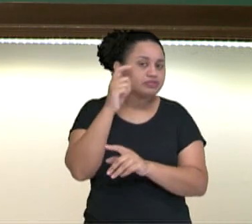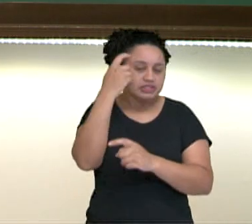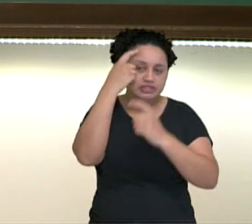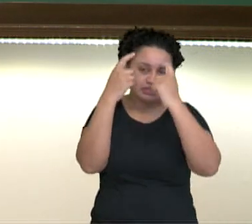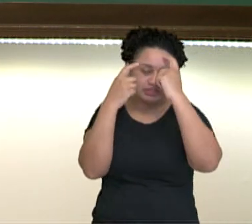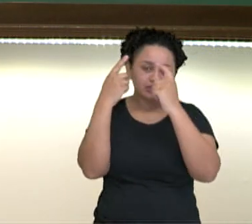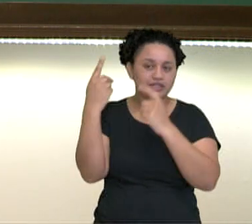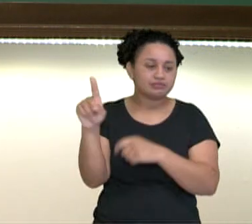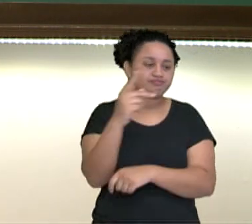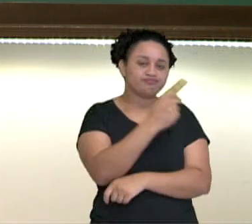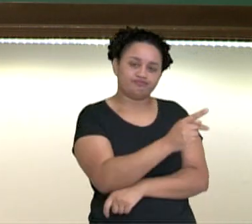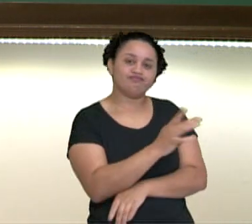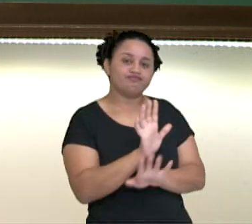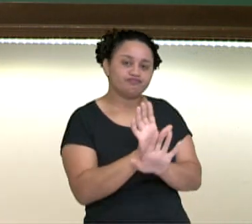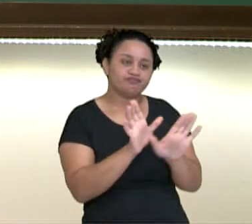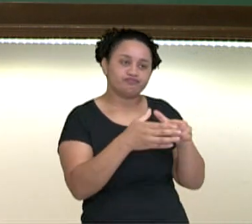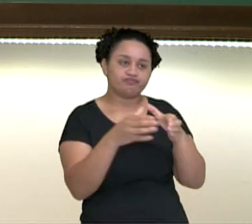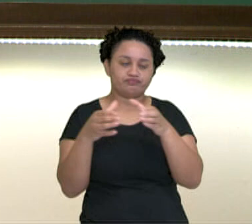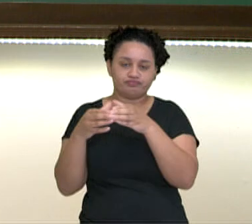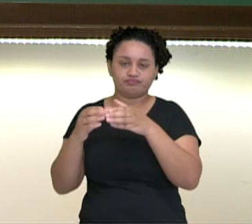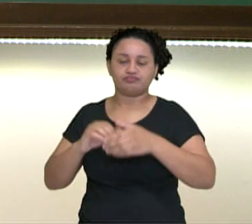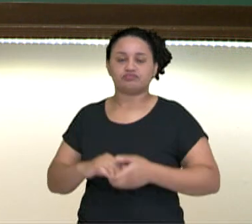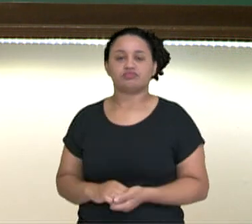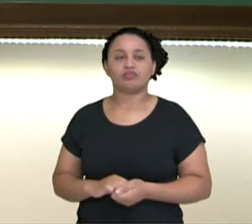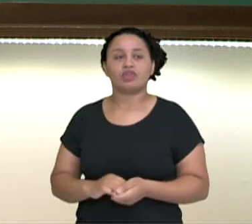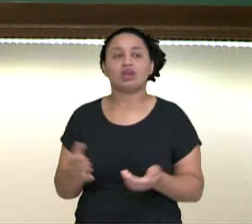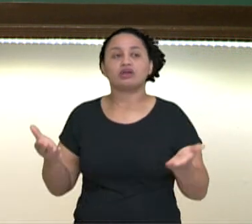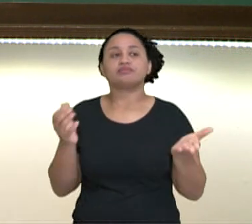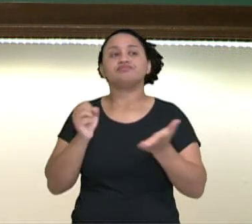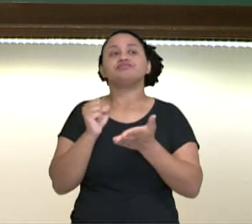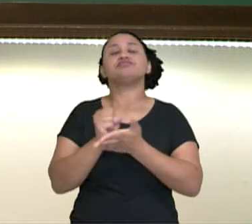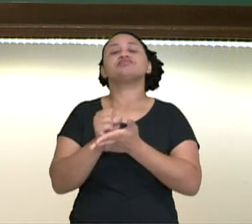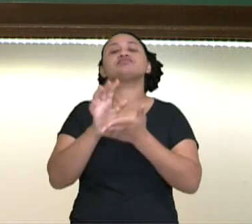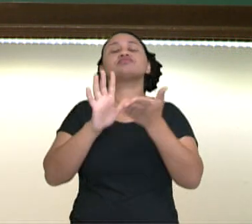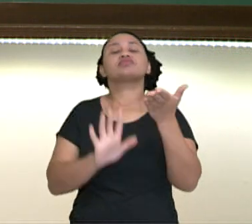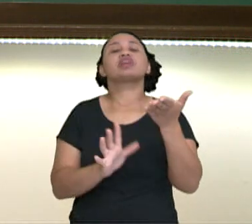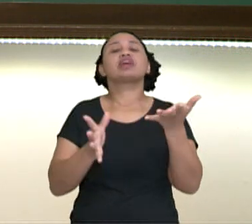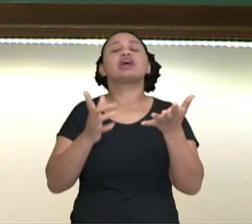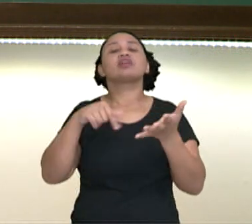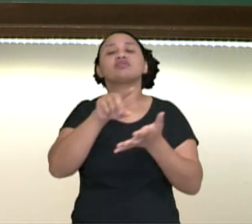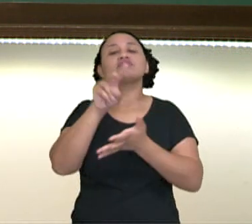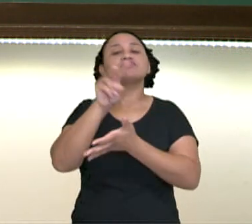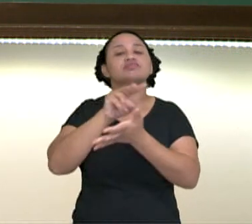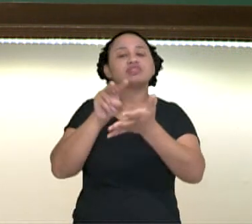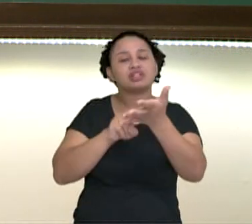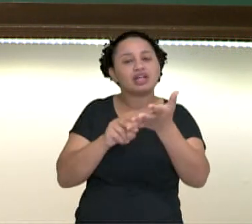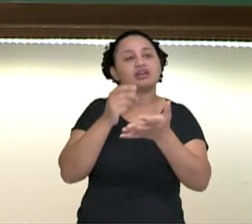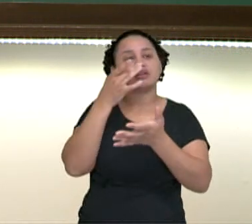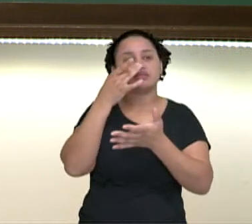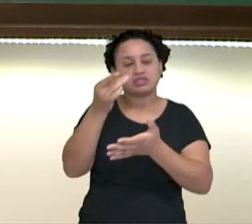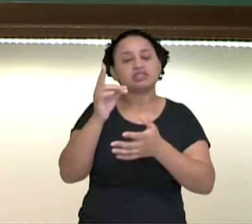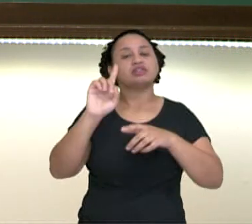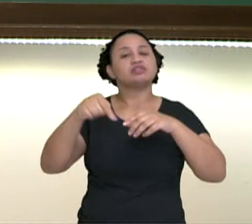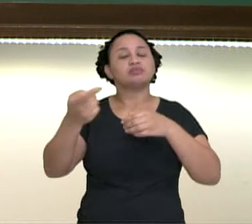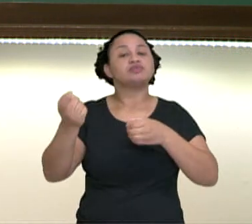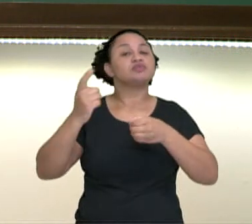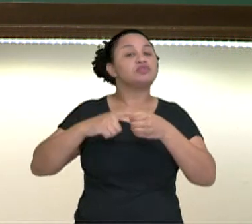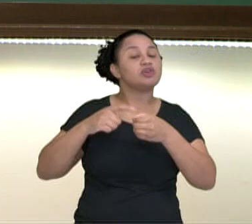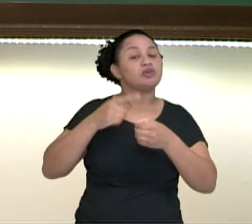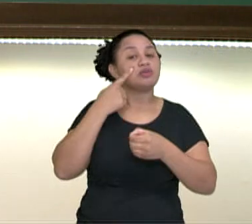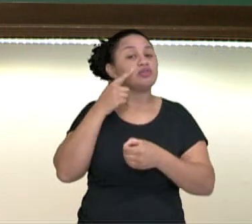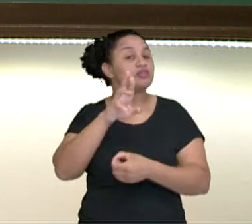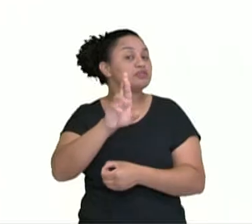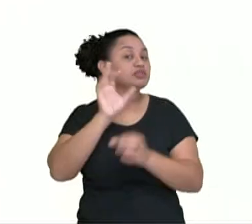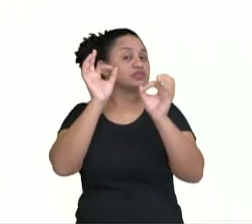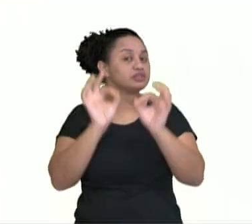dos cavadores. Chegamos à nossa atividade. Quero que vocês leiam com atenção e a gente já volta para ver qual é a